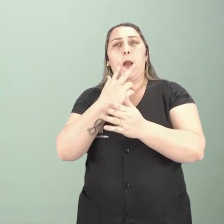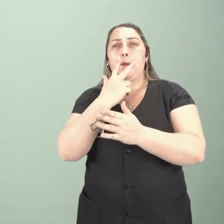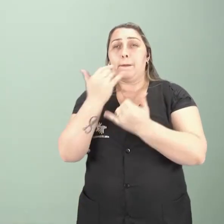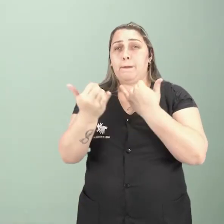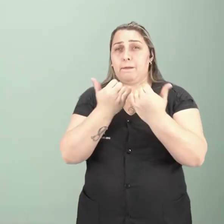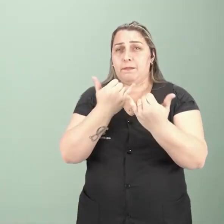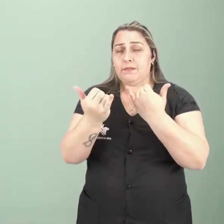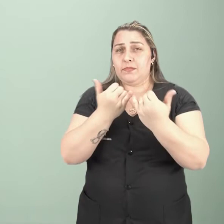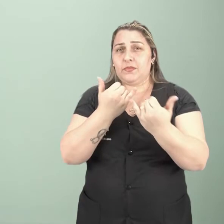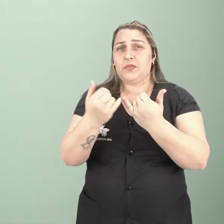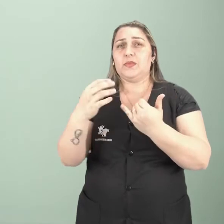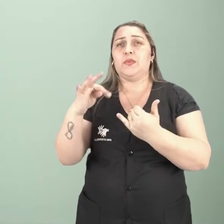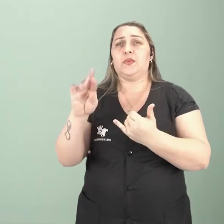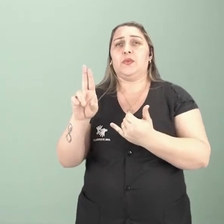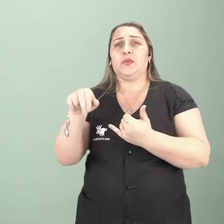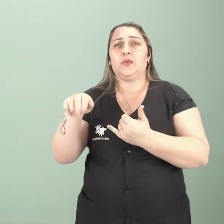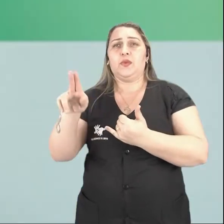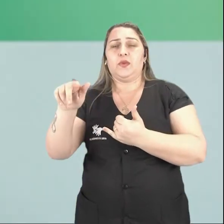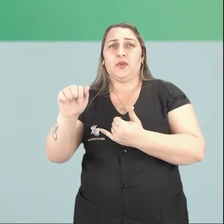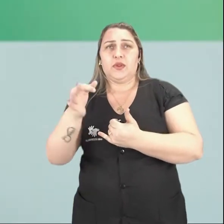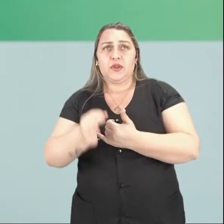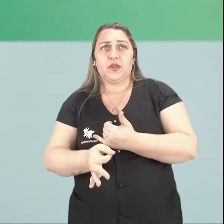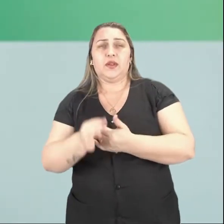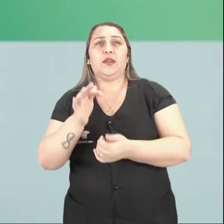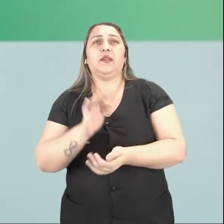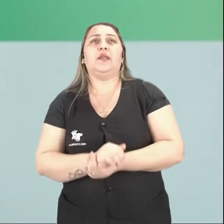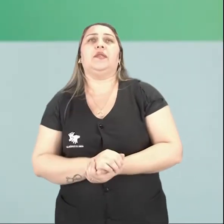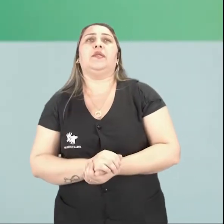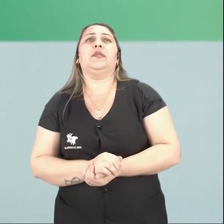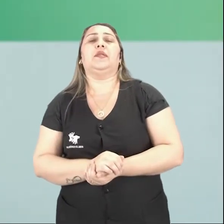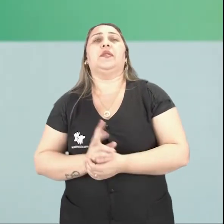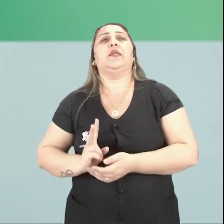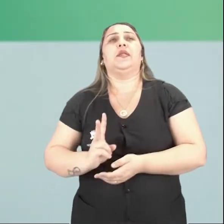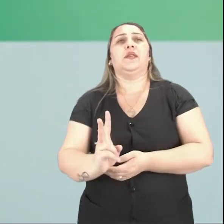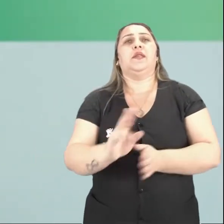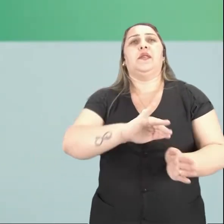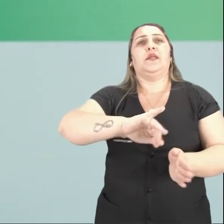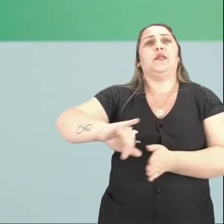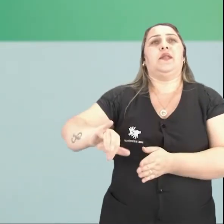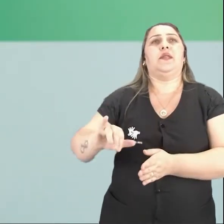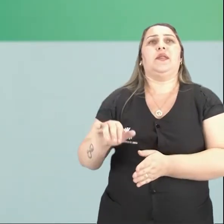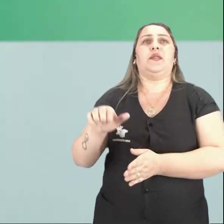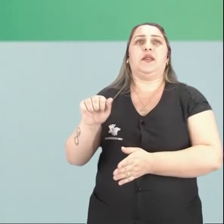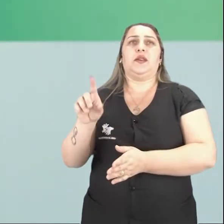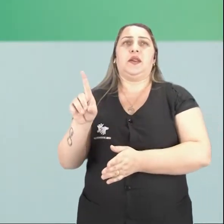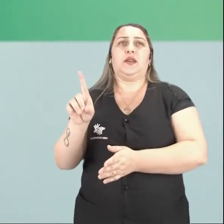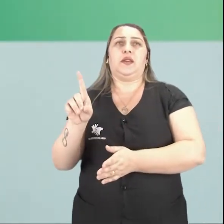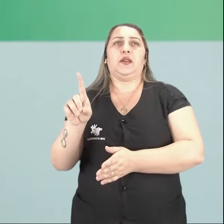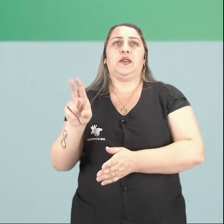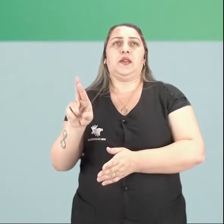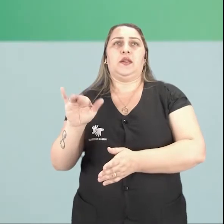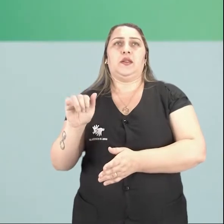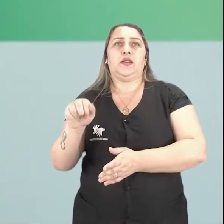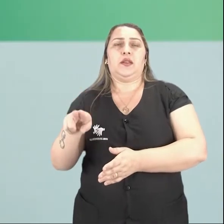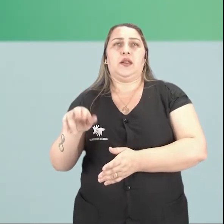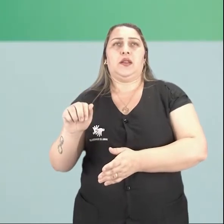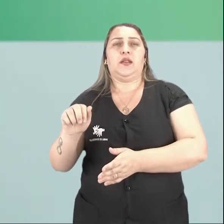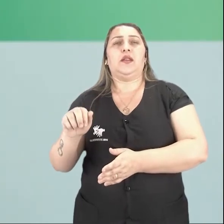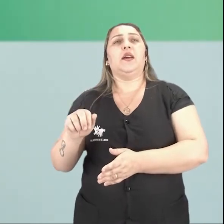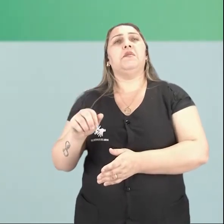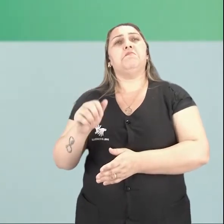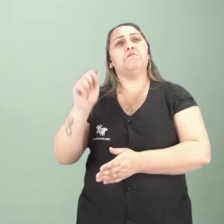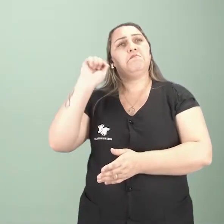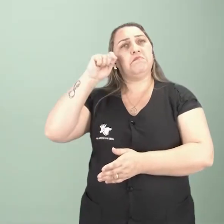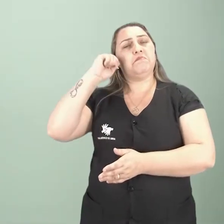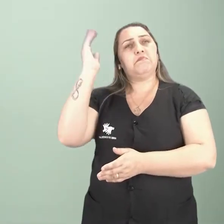a essa do Tunga, tá certo, gente? E seguindo em diante, falamos da Adriana Varejão, artista